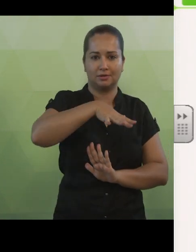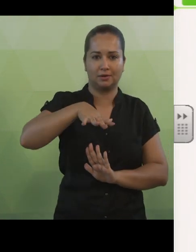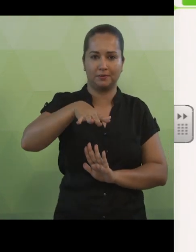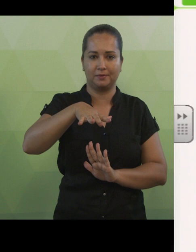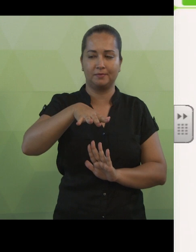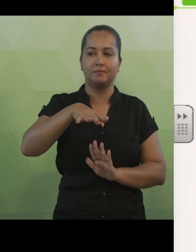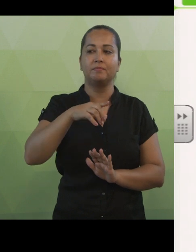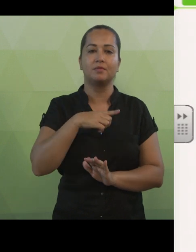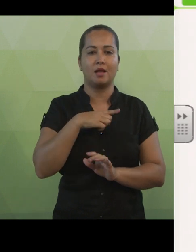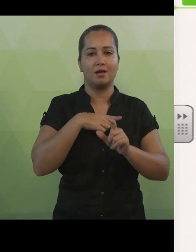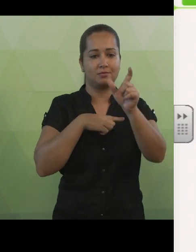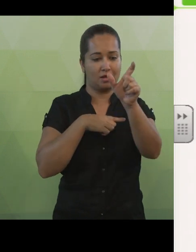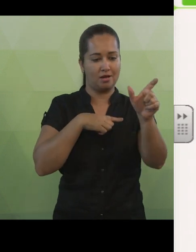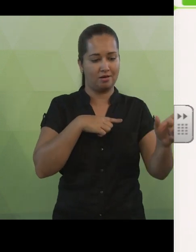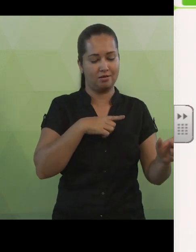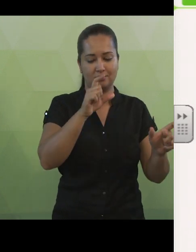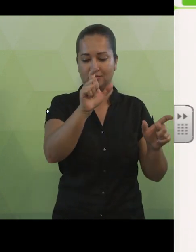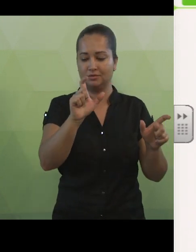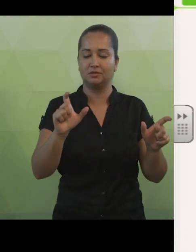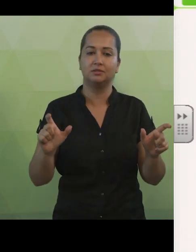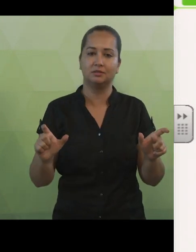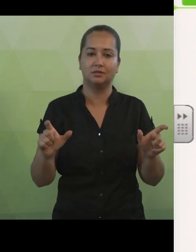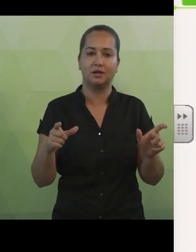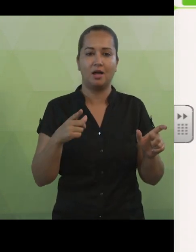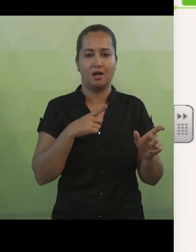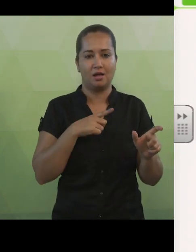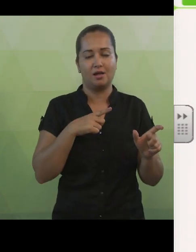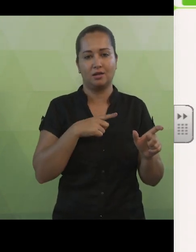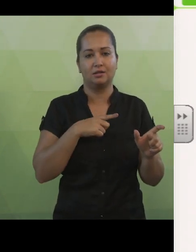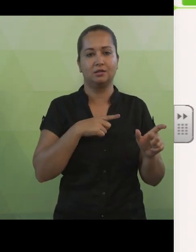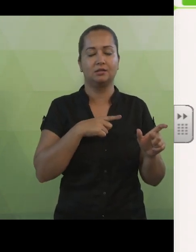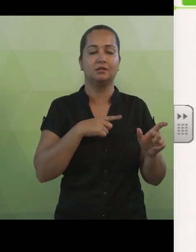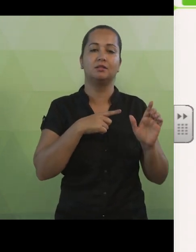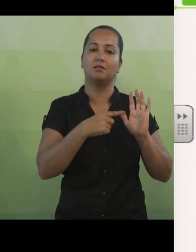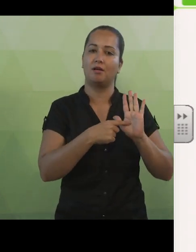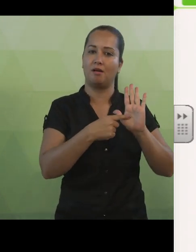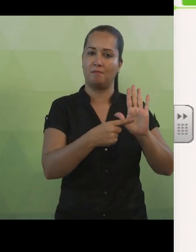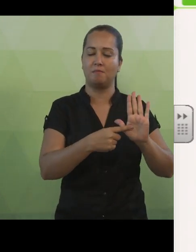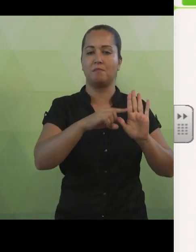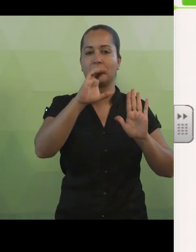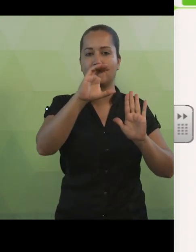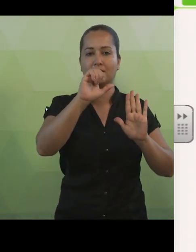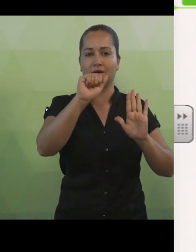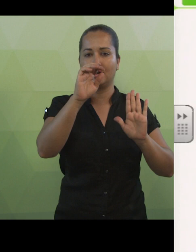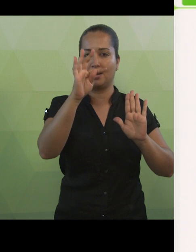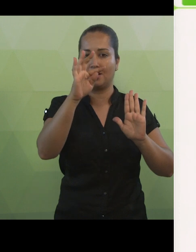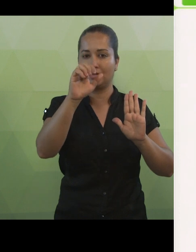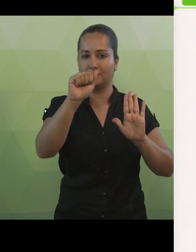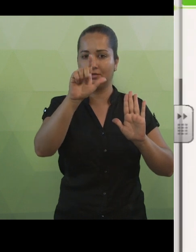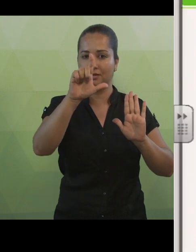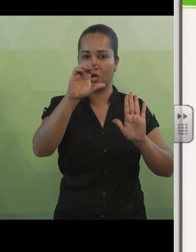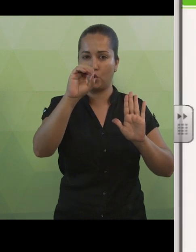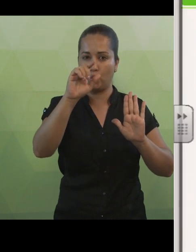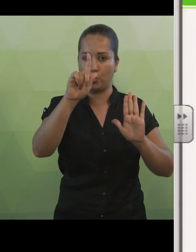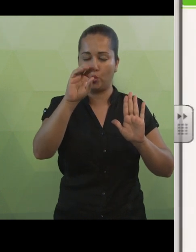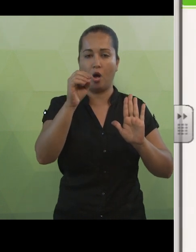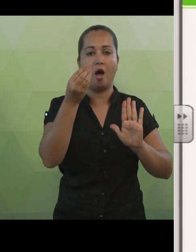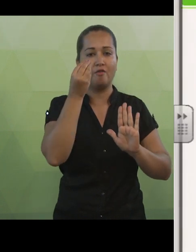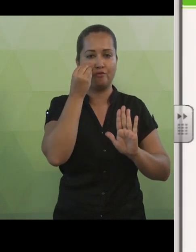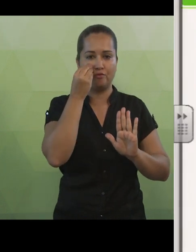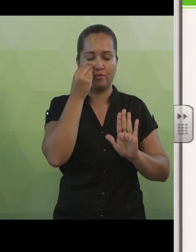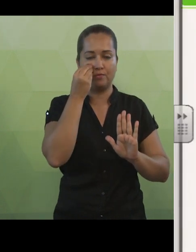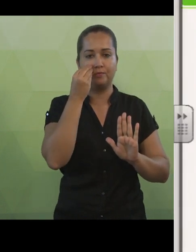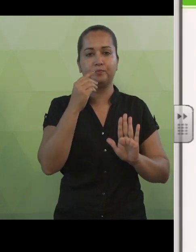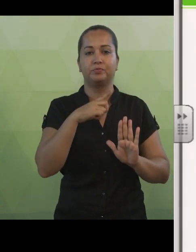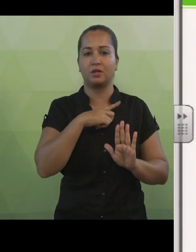nós vemos também a figura de um conceito do catálogo representados. Então, temos aqui um banco de dados 1, que pode ser,